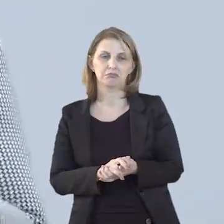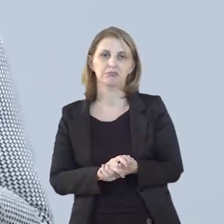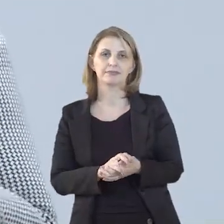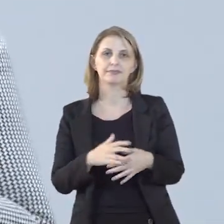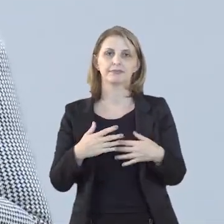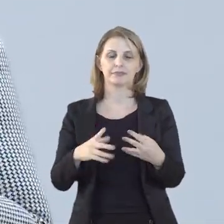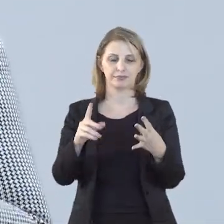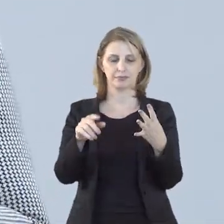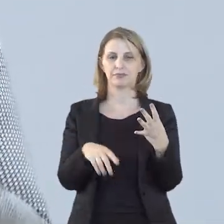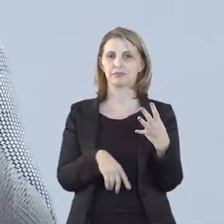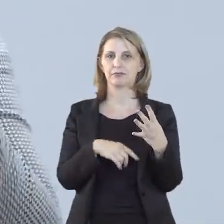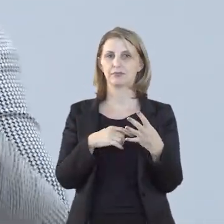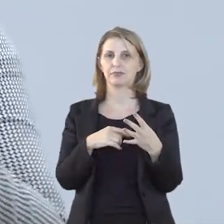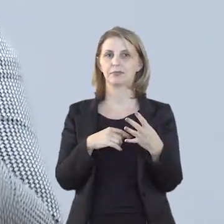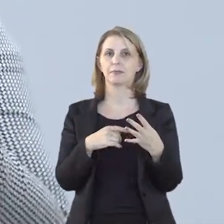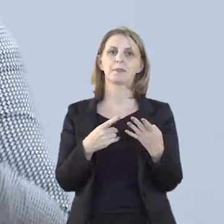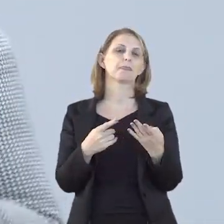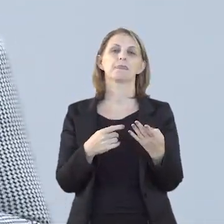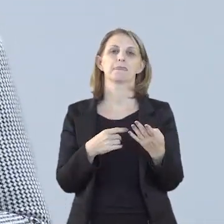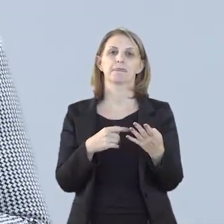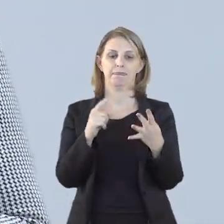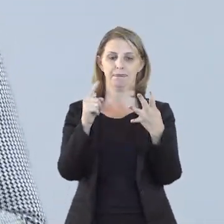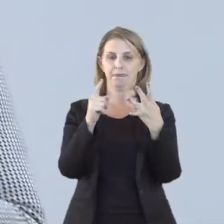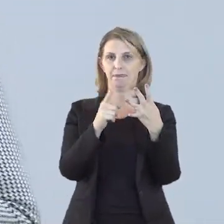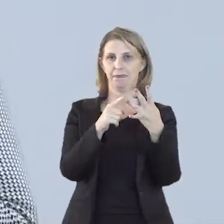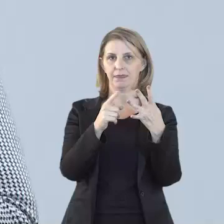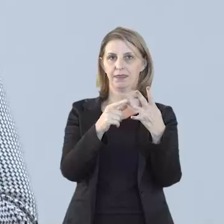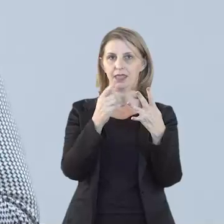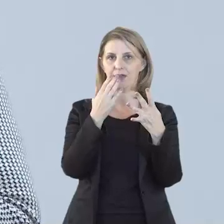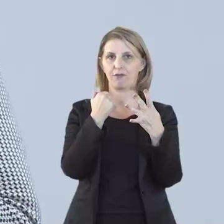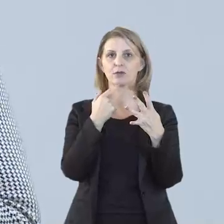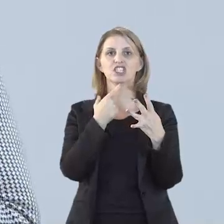não necessariamente às vezes a gente presta atenção aos nossos sinais de fome.